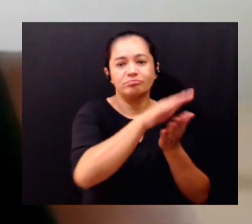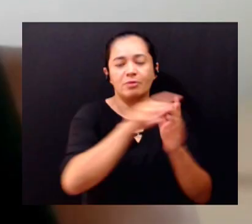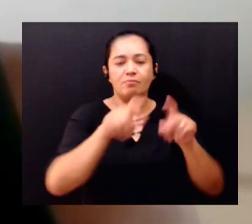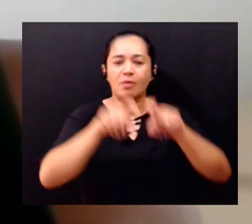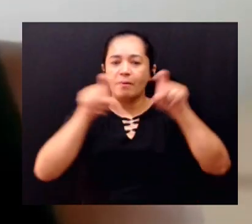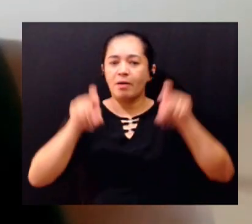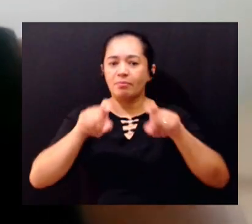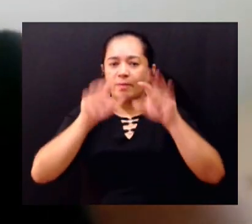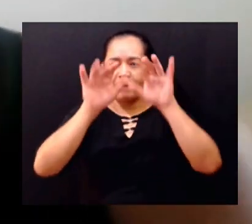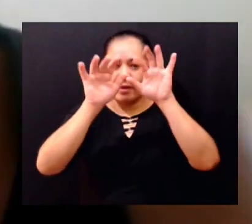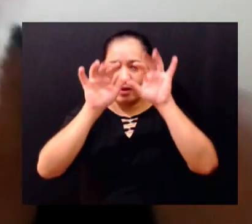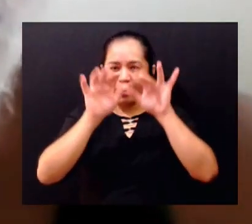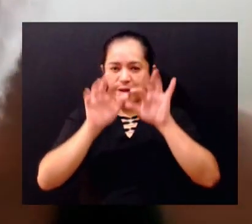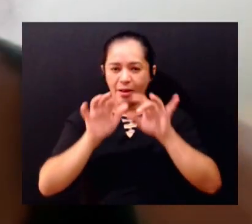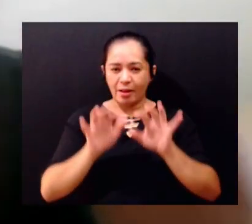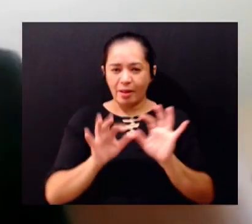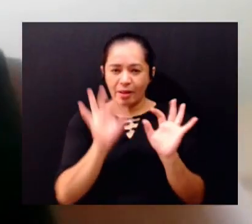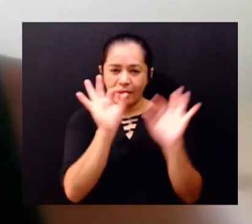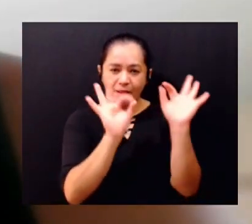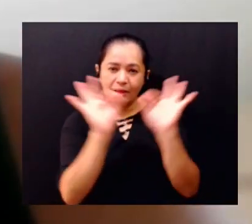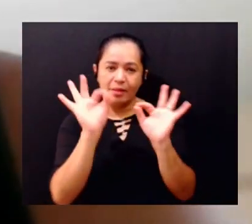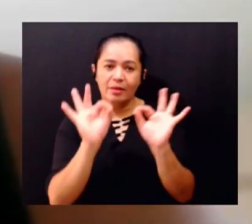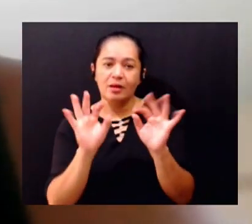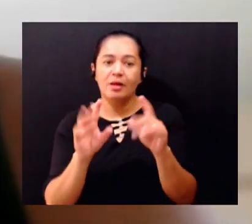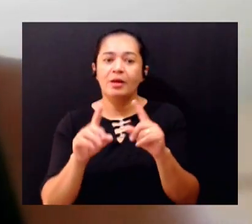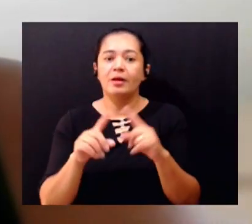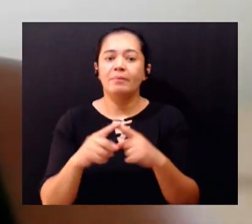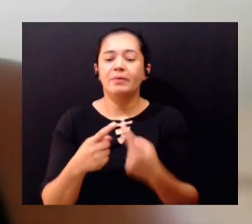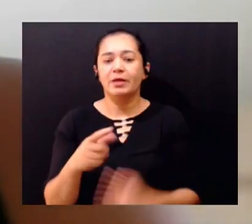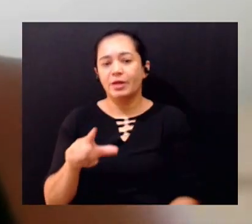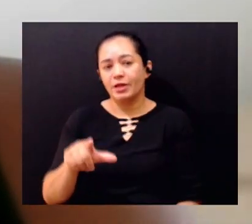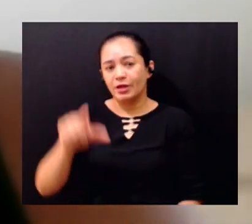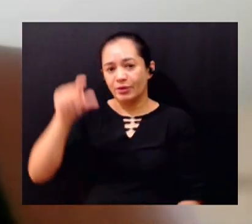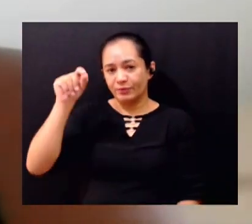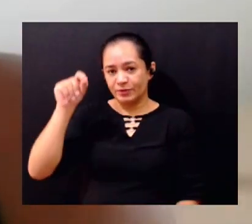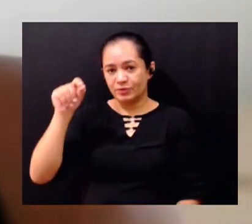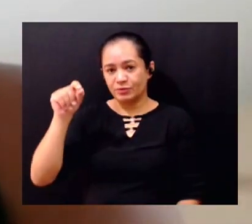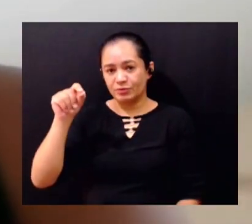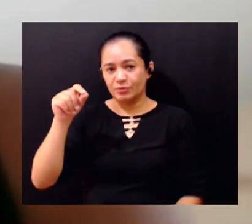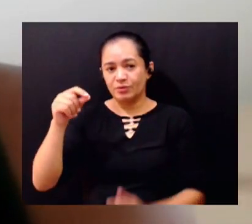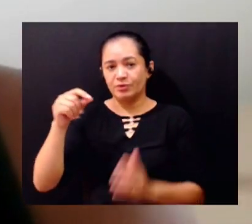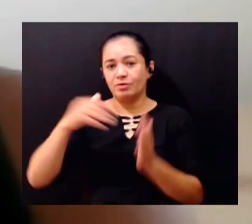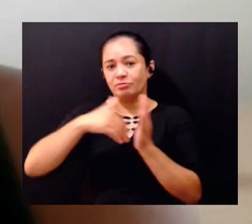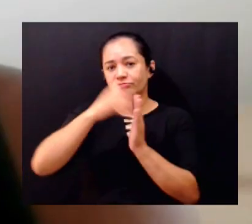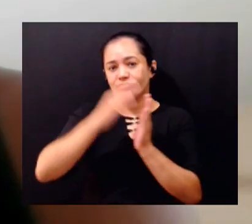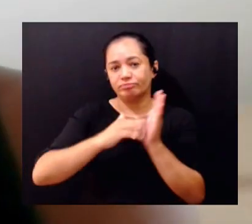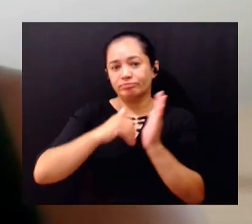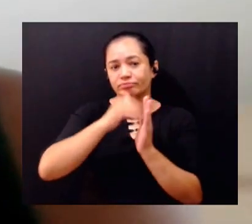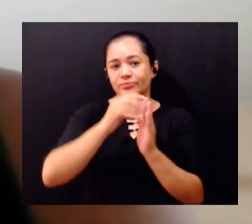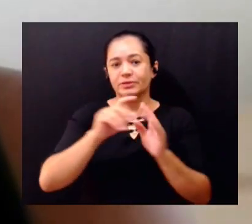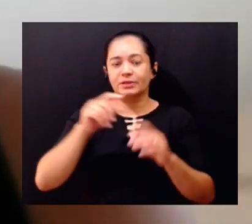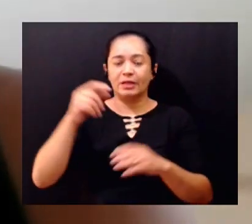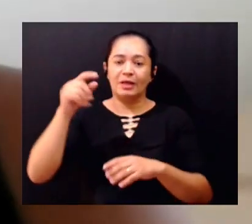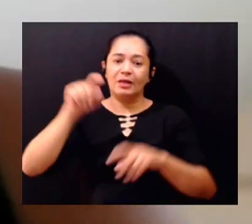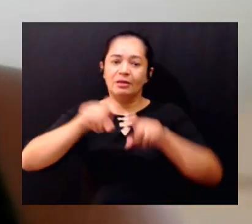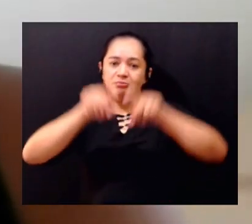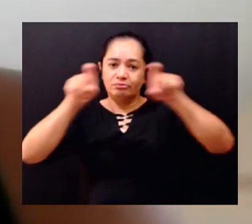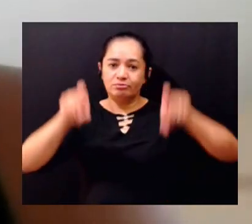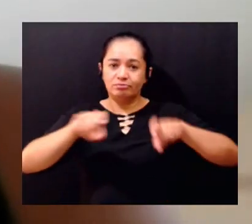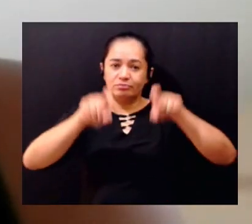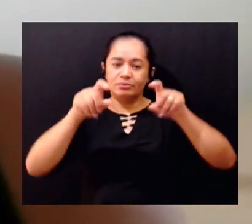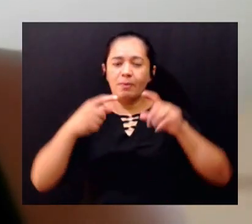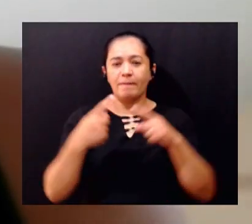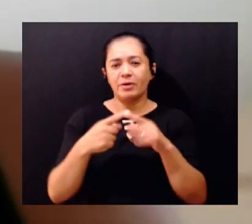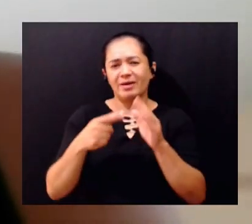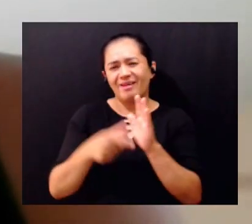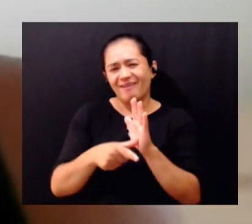tratamento. Tenho preferido pintar digitalmente do que pintar à mão, como eu fiz muito tempo, né? Eu pintava com aquarela, com